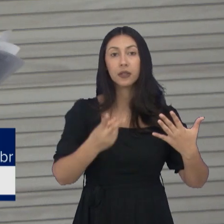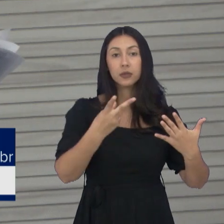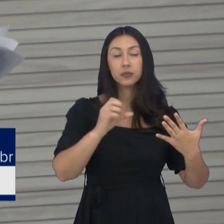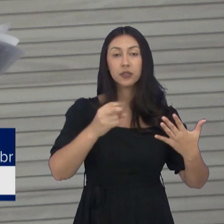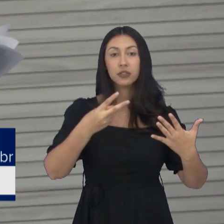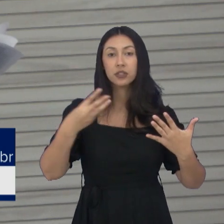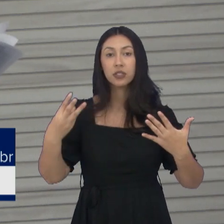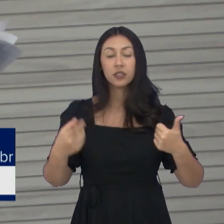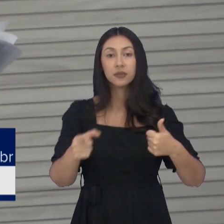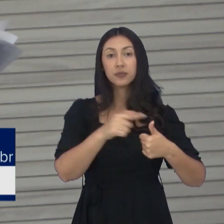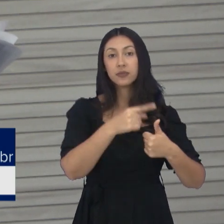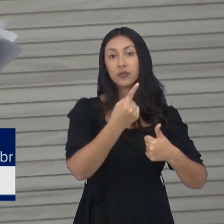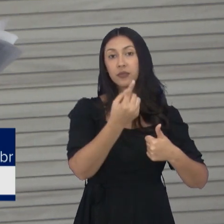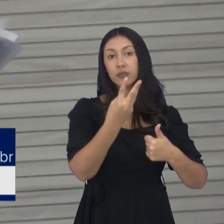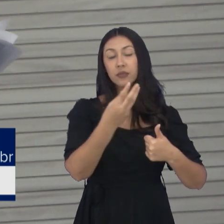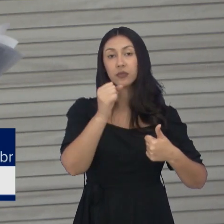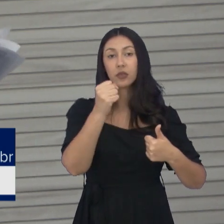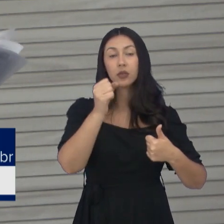522/2023, processo